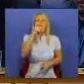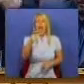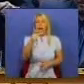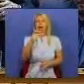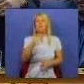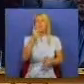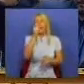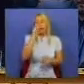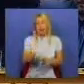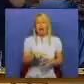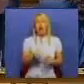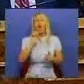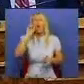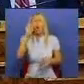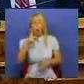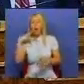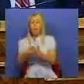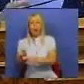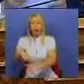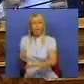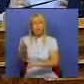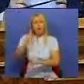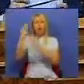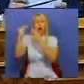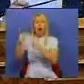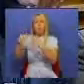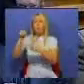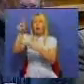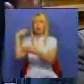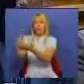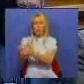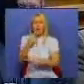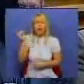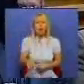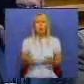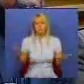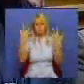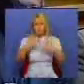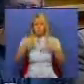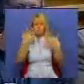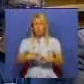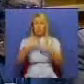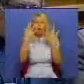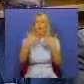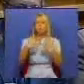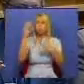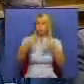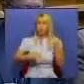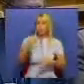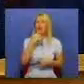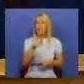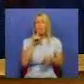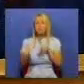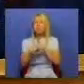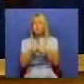já pagou o serviço porque pagou portagens na autostrada. Portanto, o Tribunal de Contas diz-lhe que esta política não